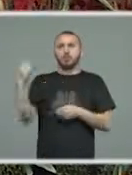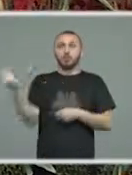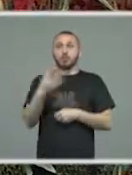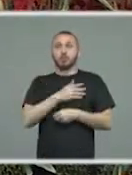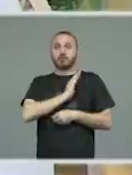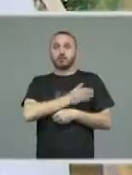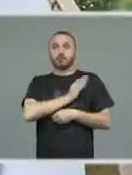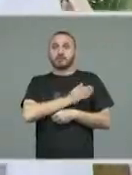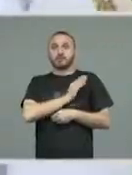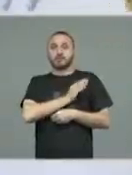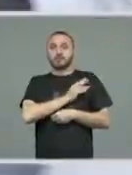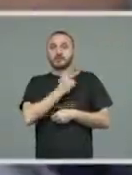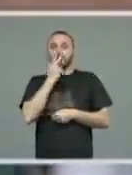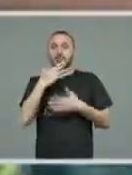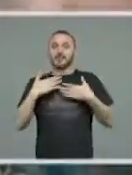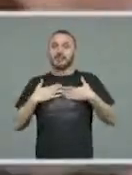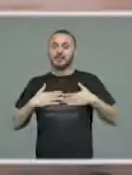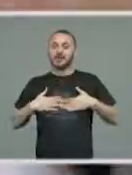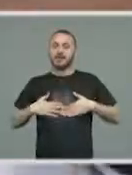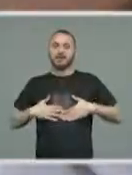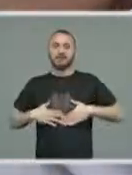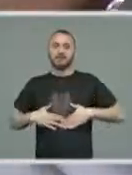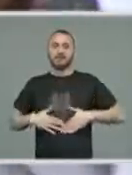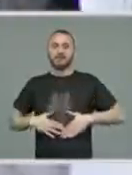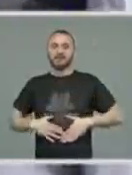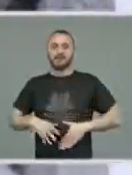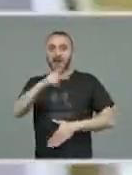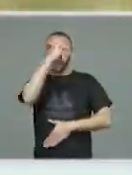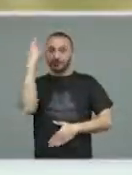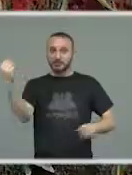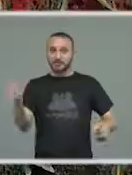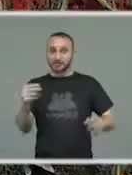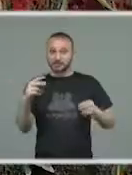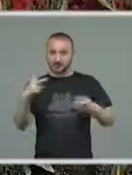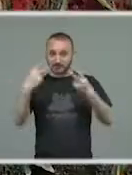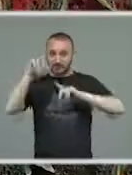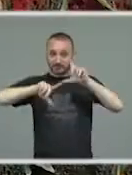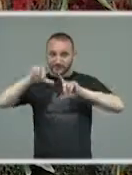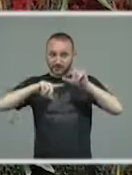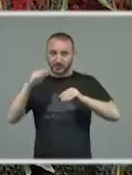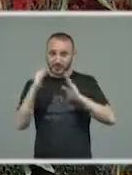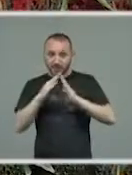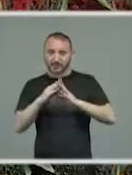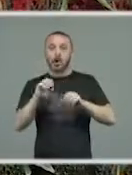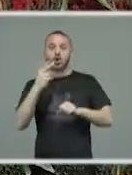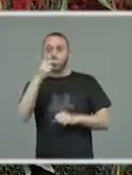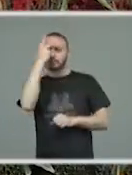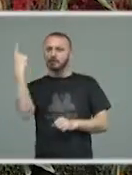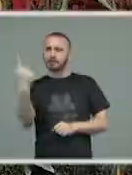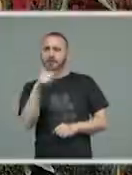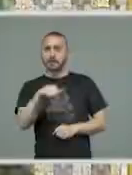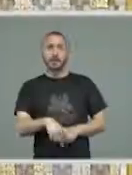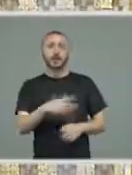casa, você não vai embora não. Aquilo que está encaroçado no teu pescoço, no teu coração, meu filho, deixa aqui na